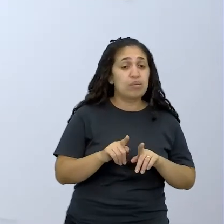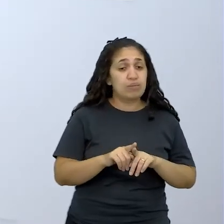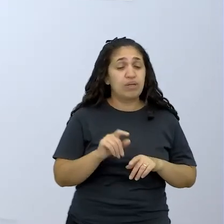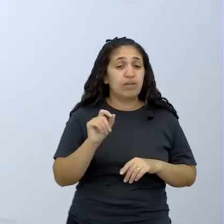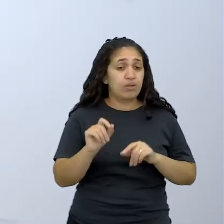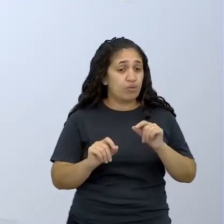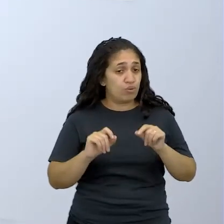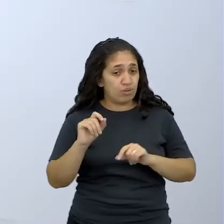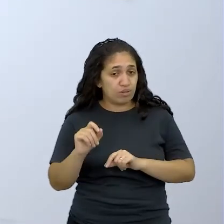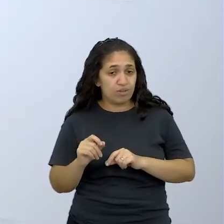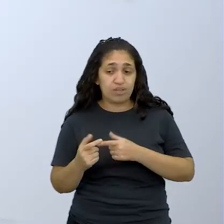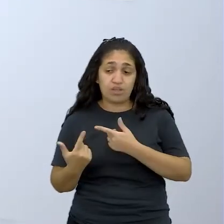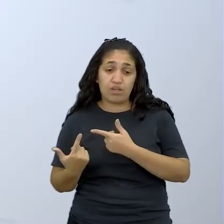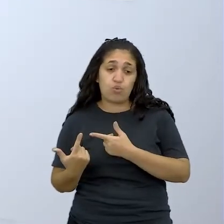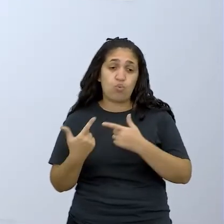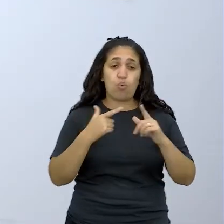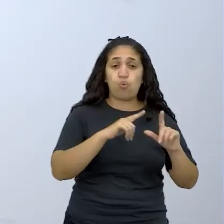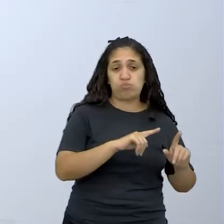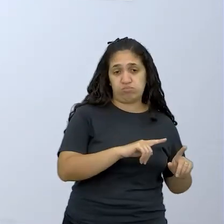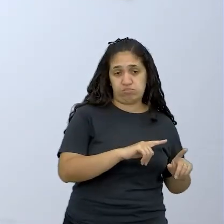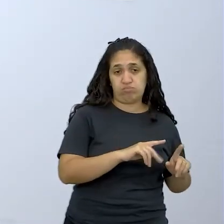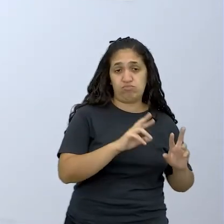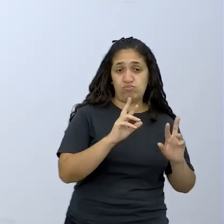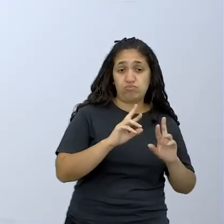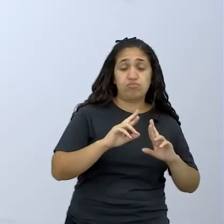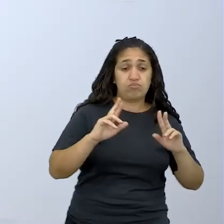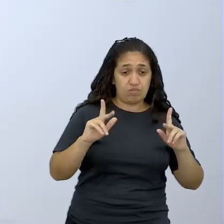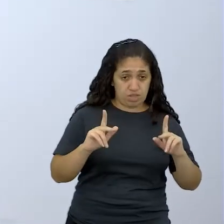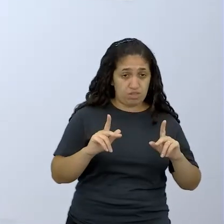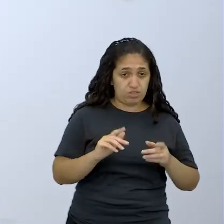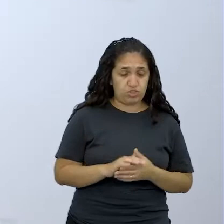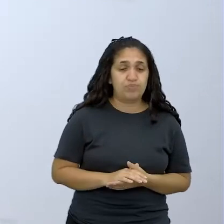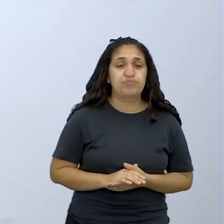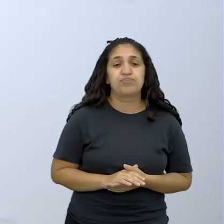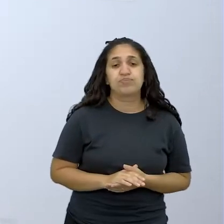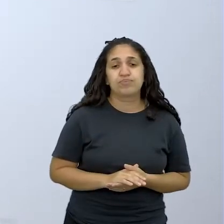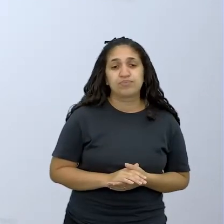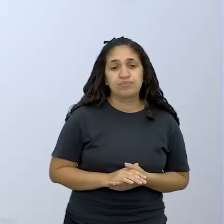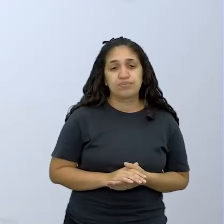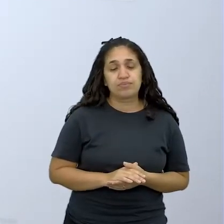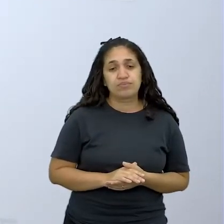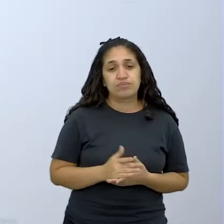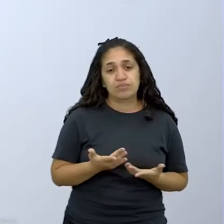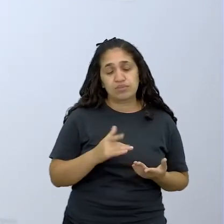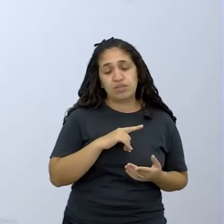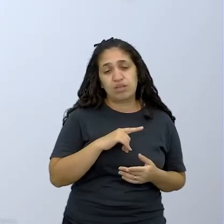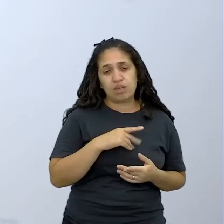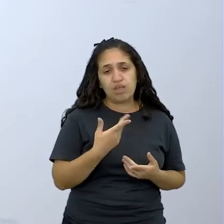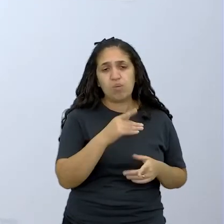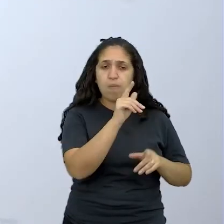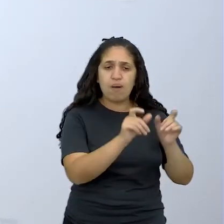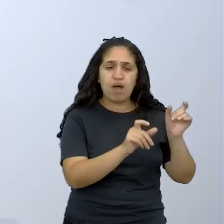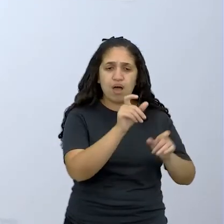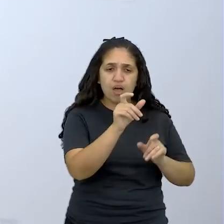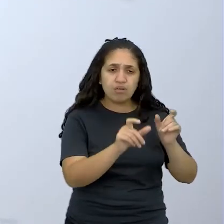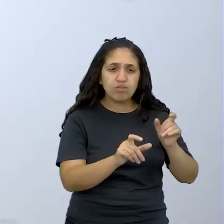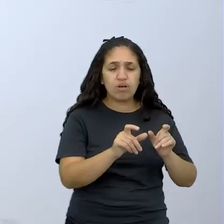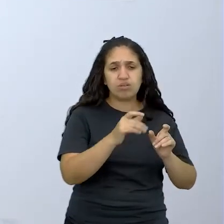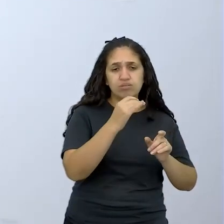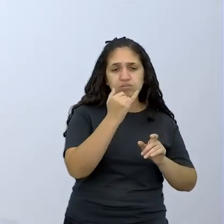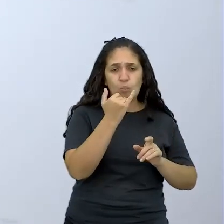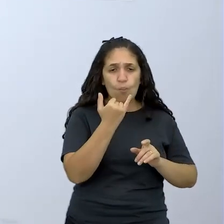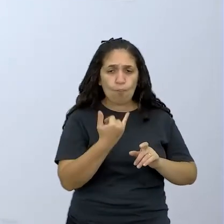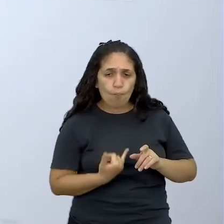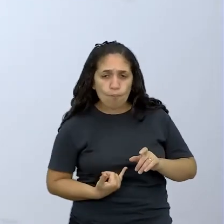né, na questão oposta, né, na inversão das coisas aí, nós temos indivíduos aí